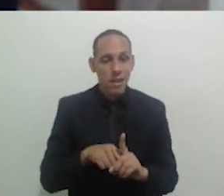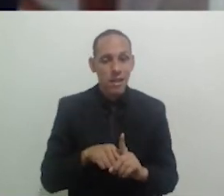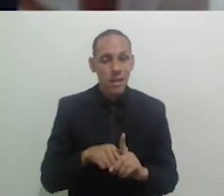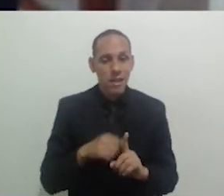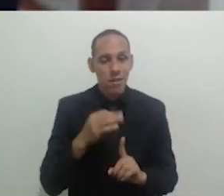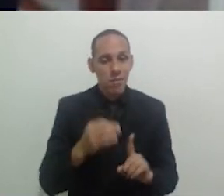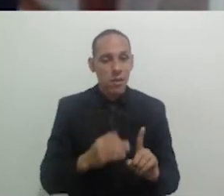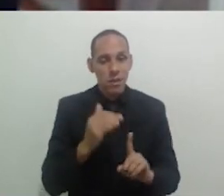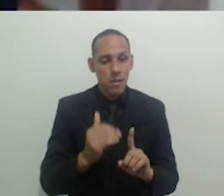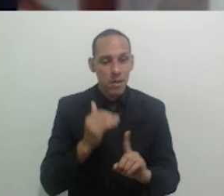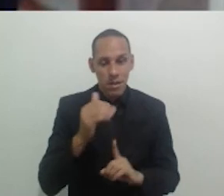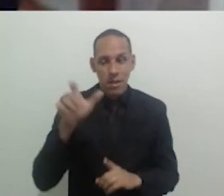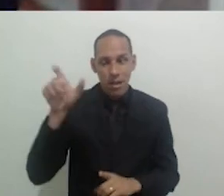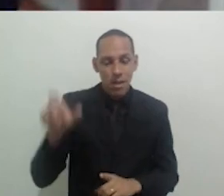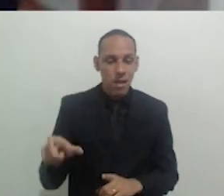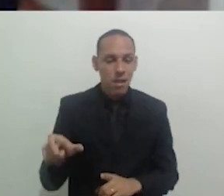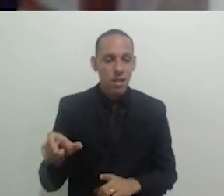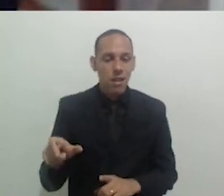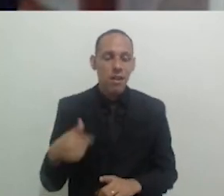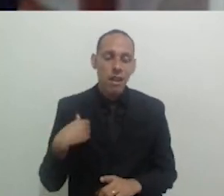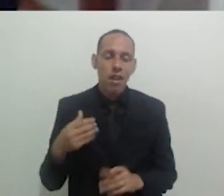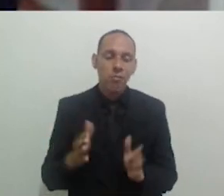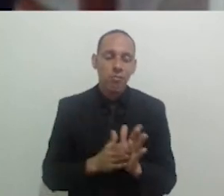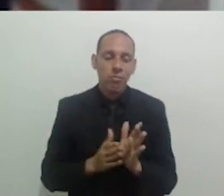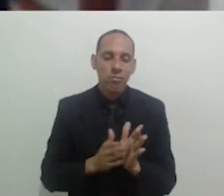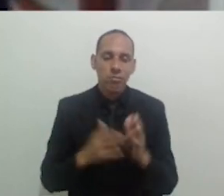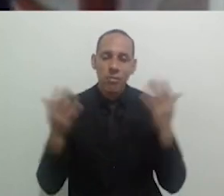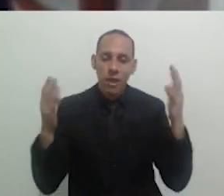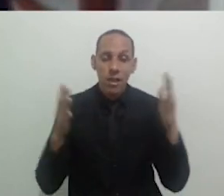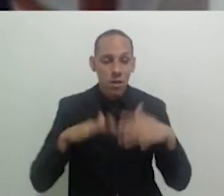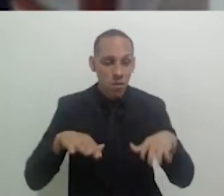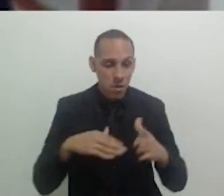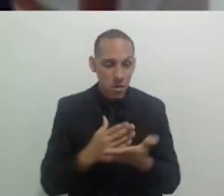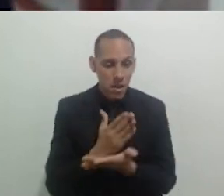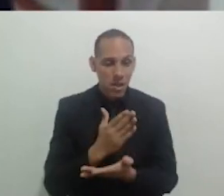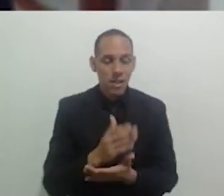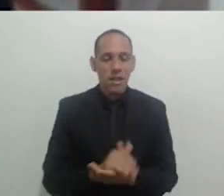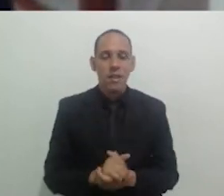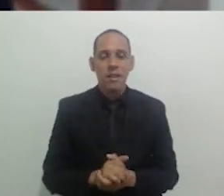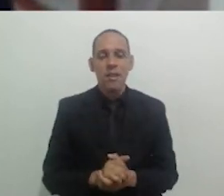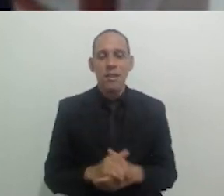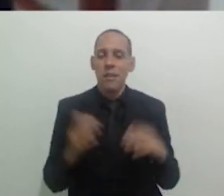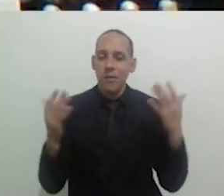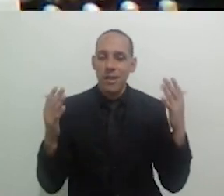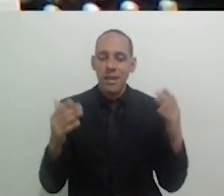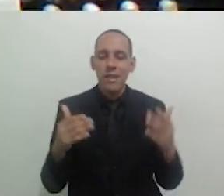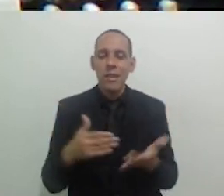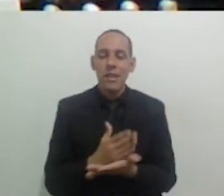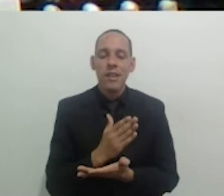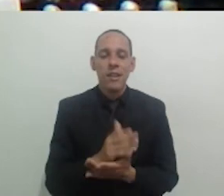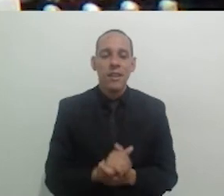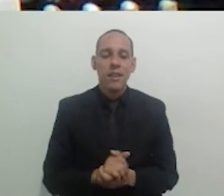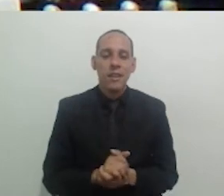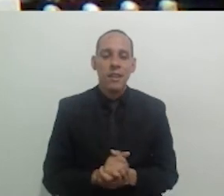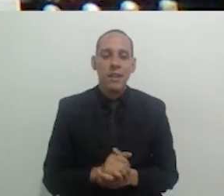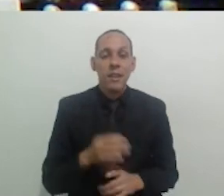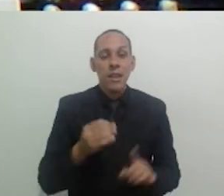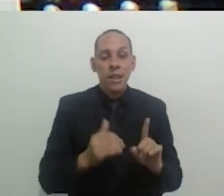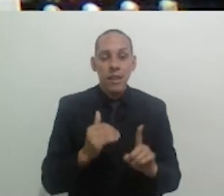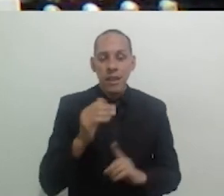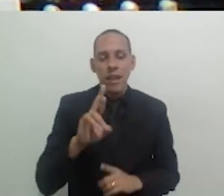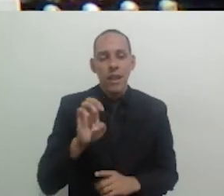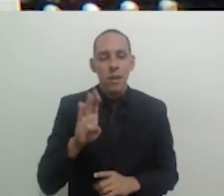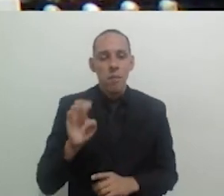eu propus esse voto. Todos de acordo? De acordo, senhor. Aprovado. Desembargador Rebouças? Sem proposição.